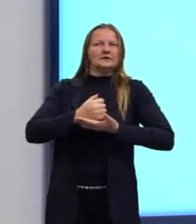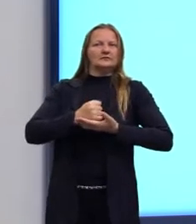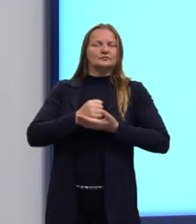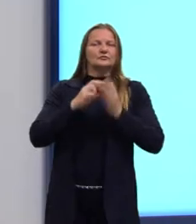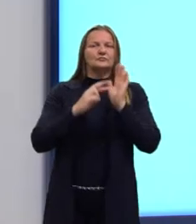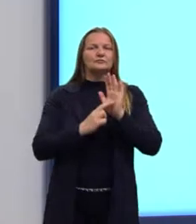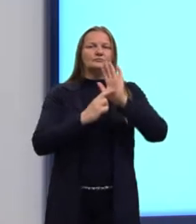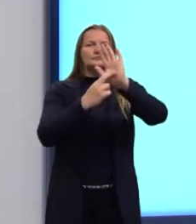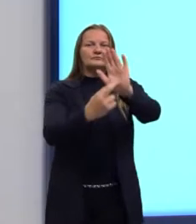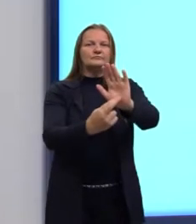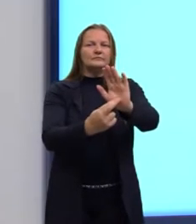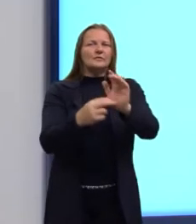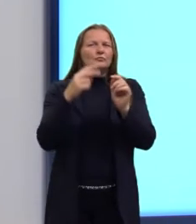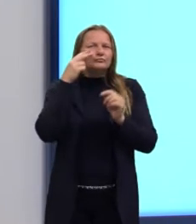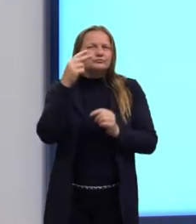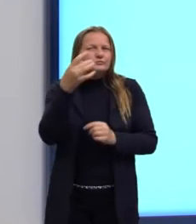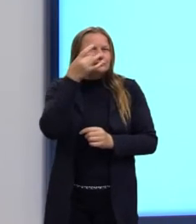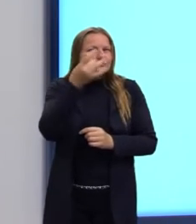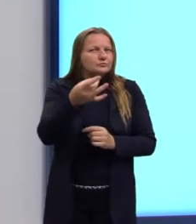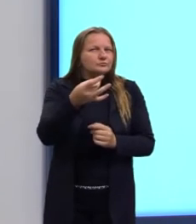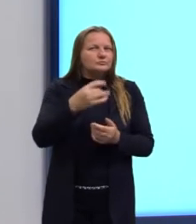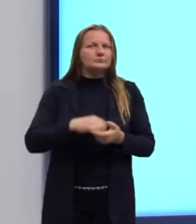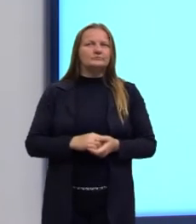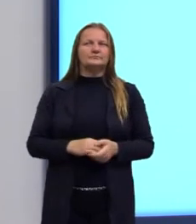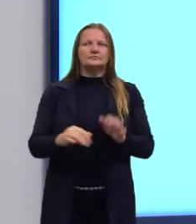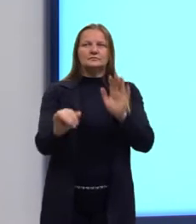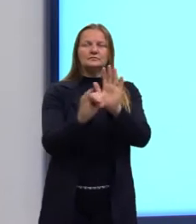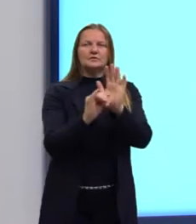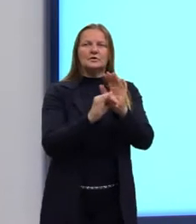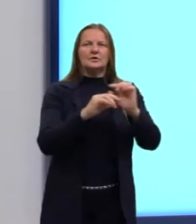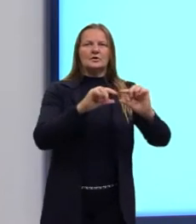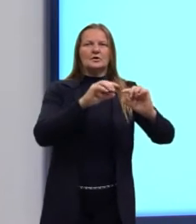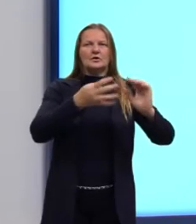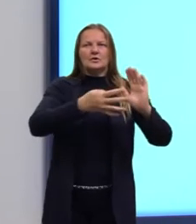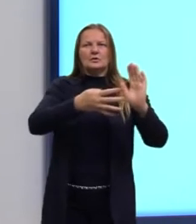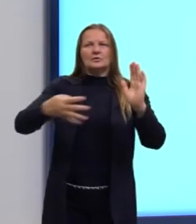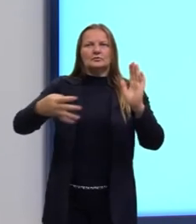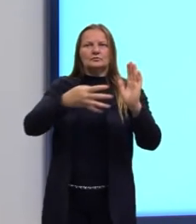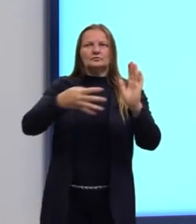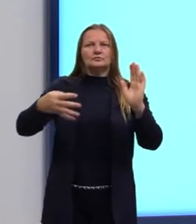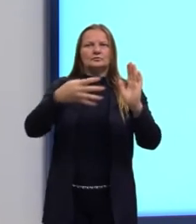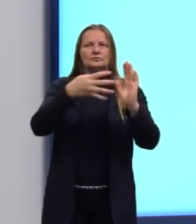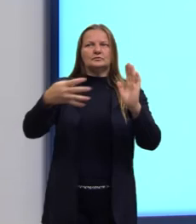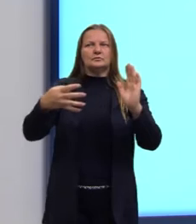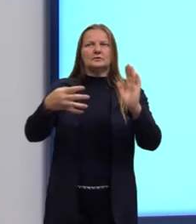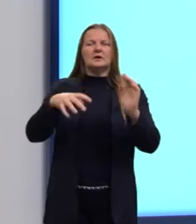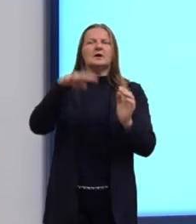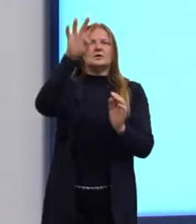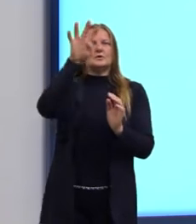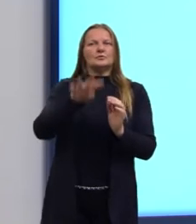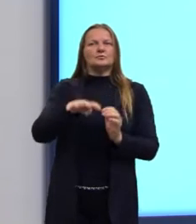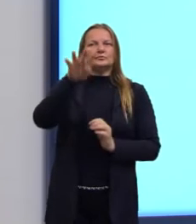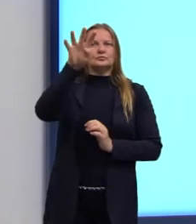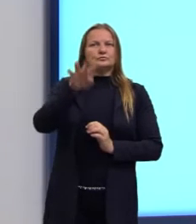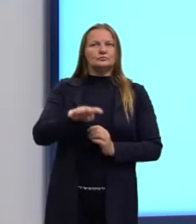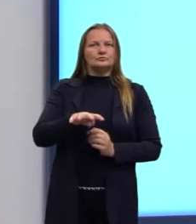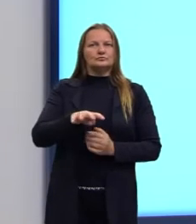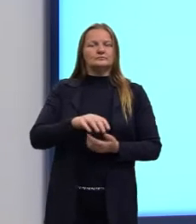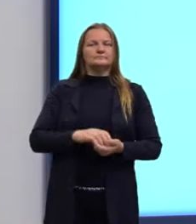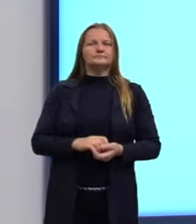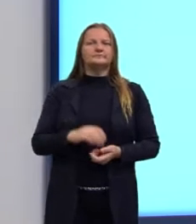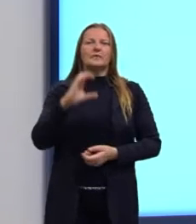representados então nós podemos identificar linhas né e colunas também e